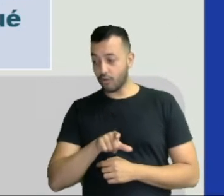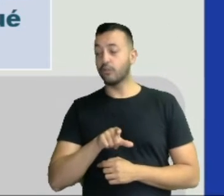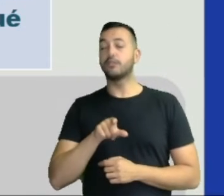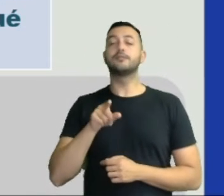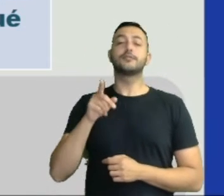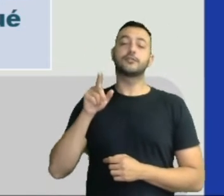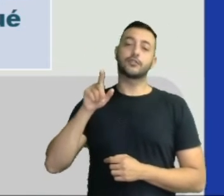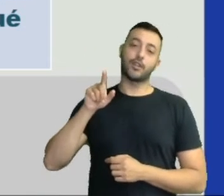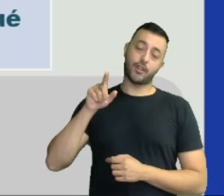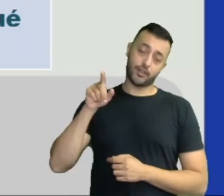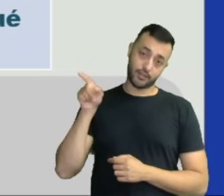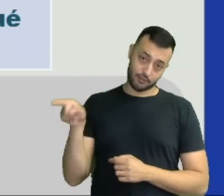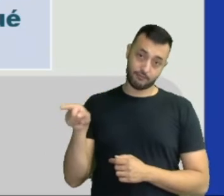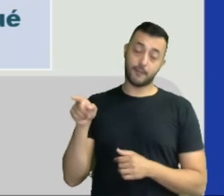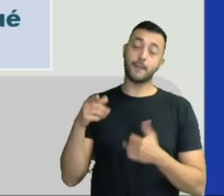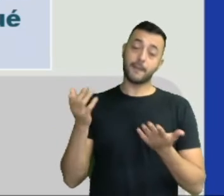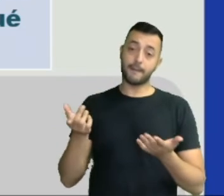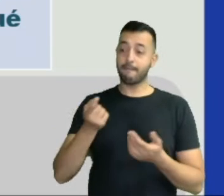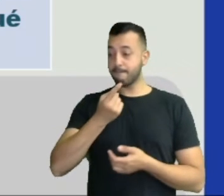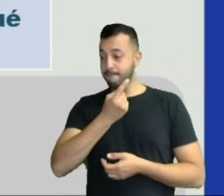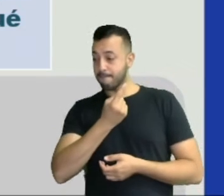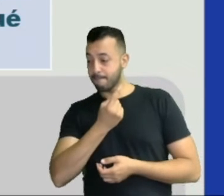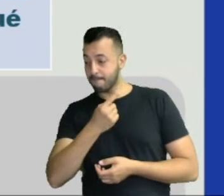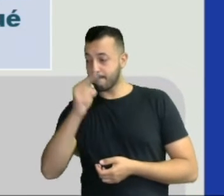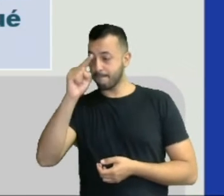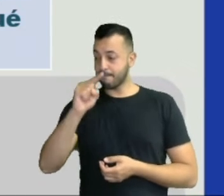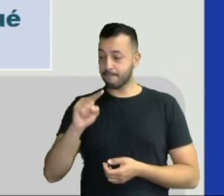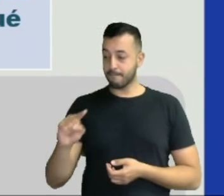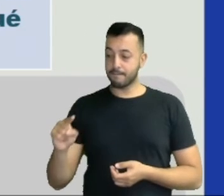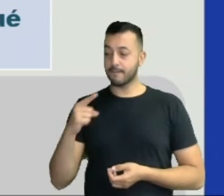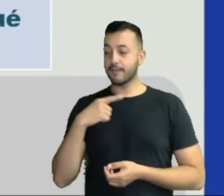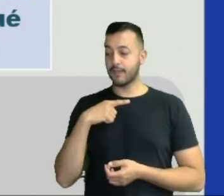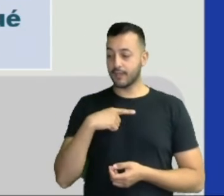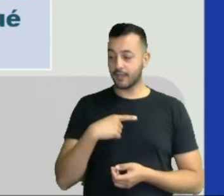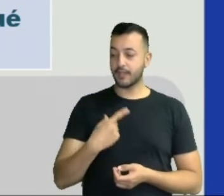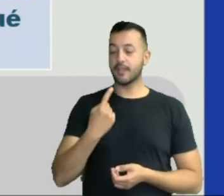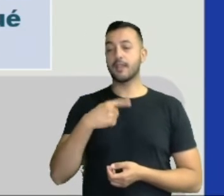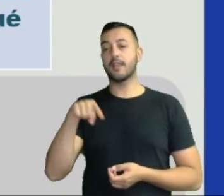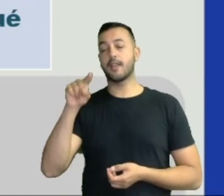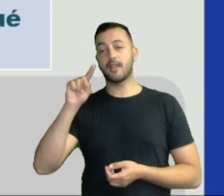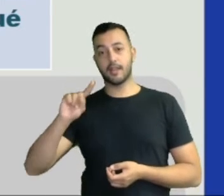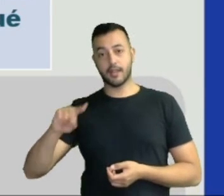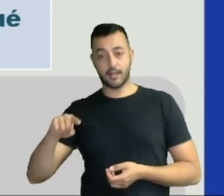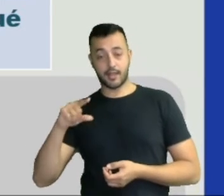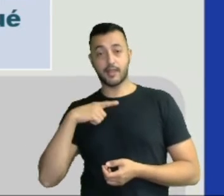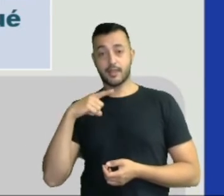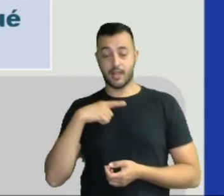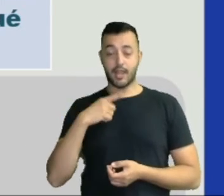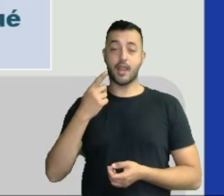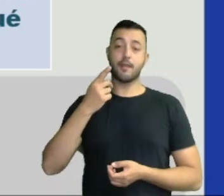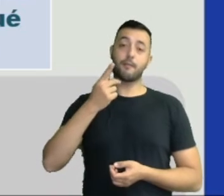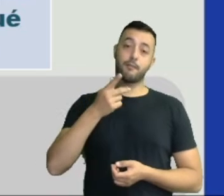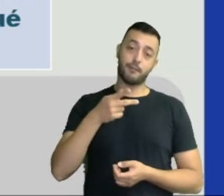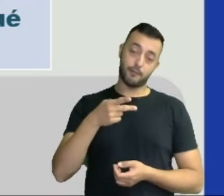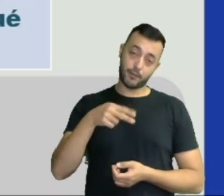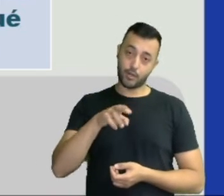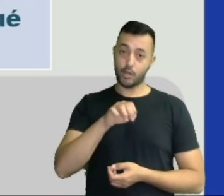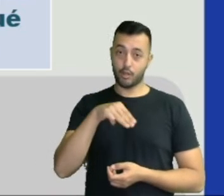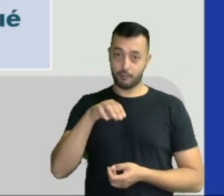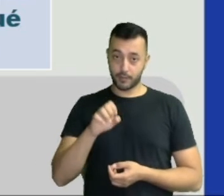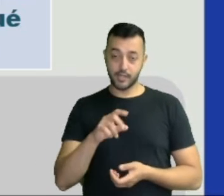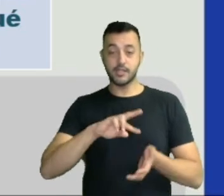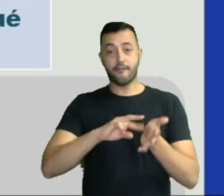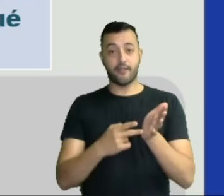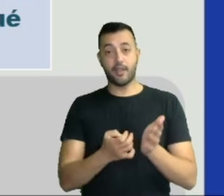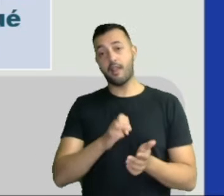Tá vendo que é só um acento circunflexo nos dois ele. Ele, pronombre, que significa